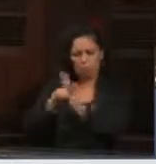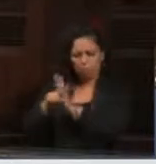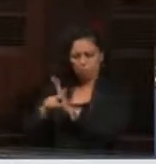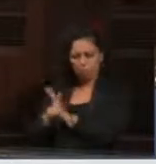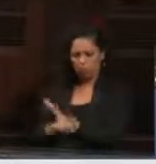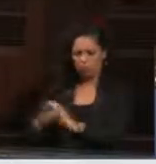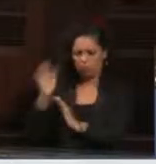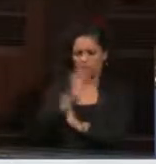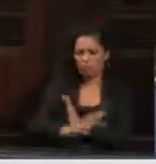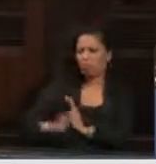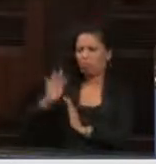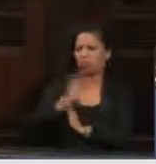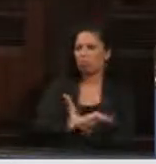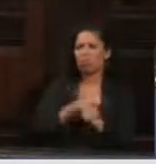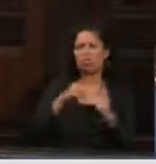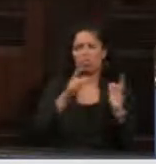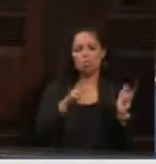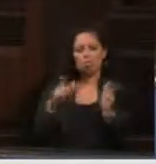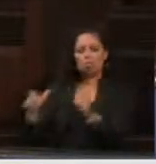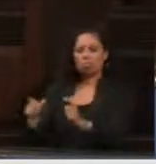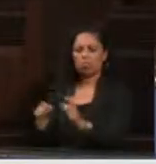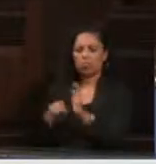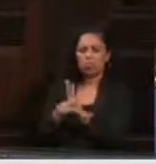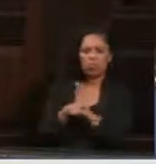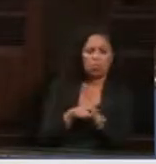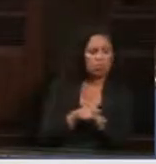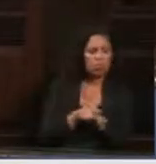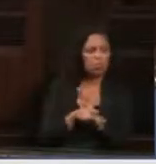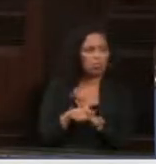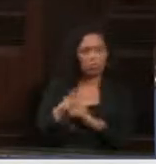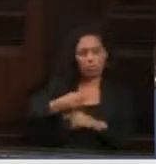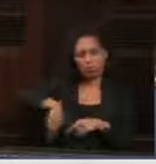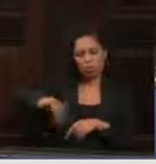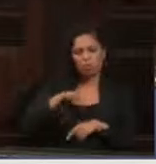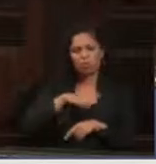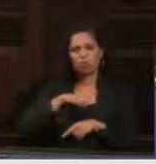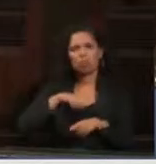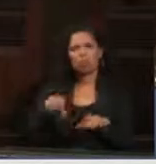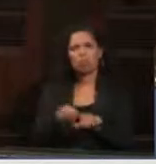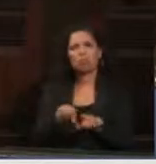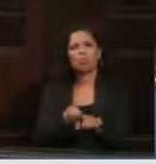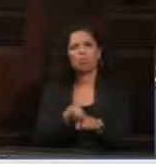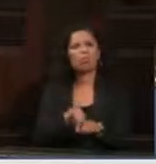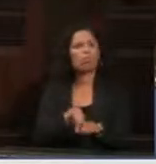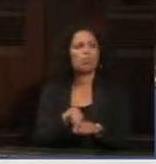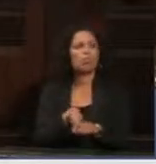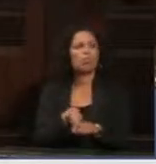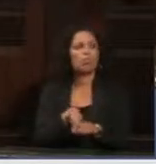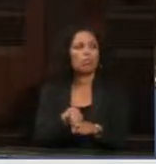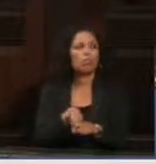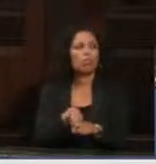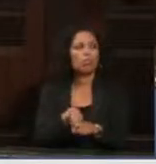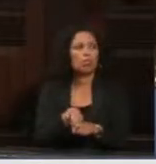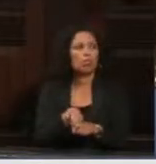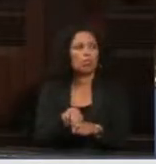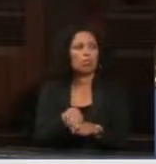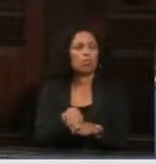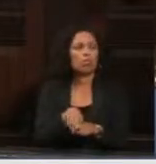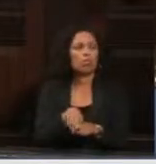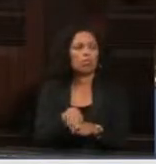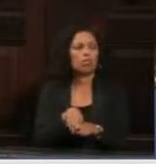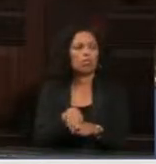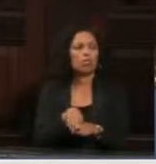institutos de pesquisa a agência de fomento temos também a rede federal